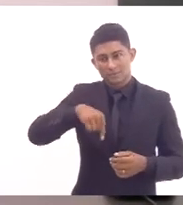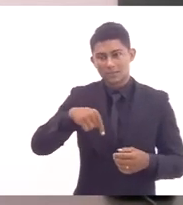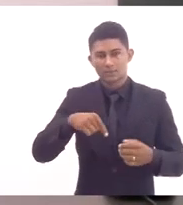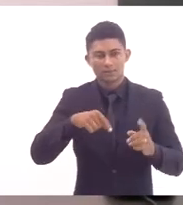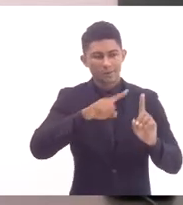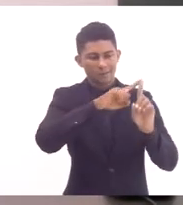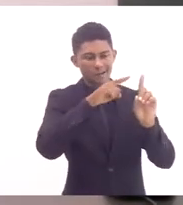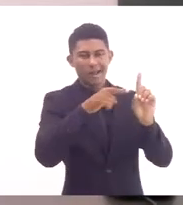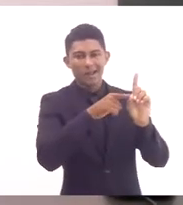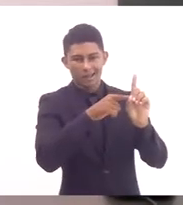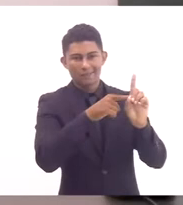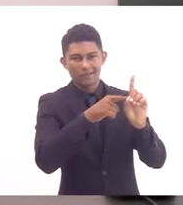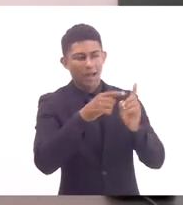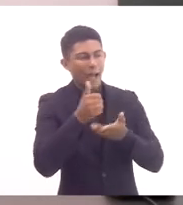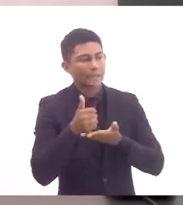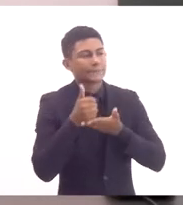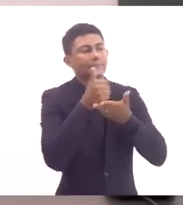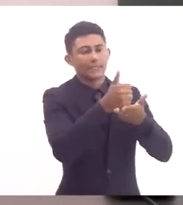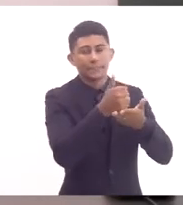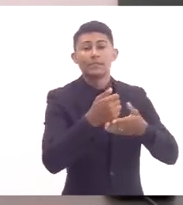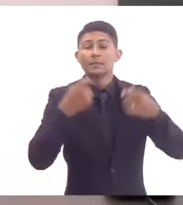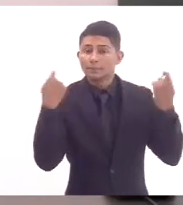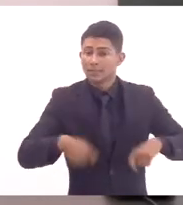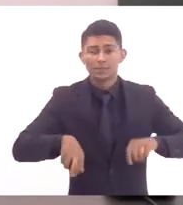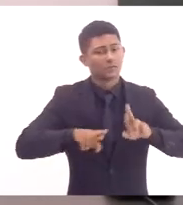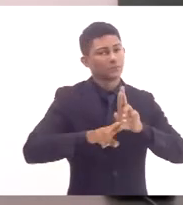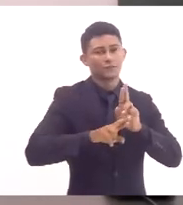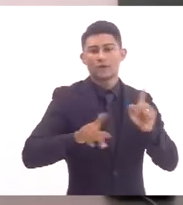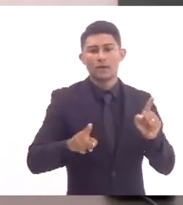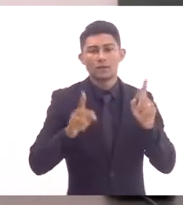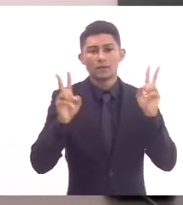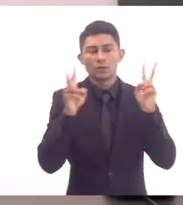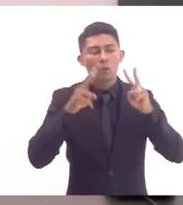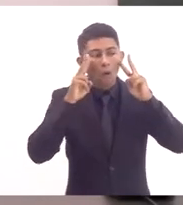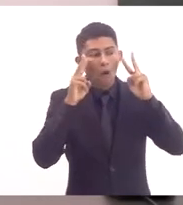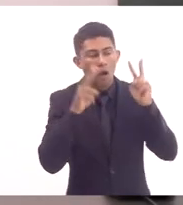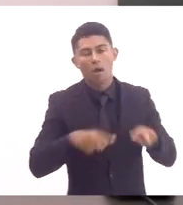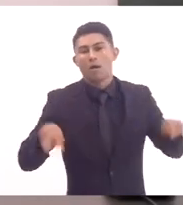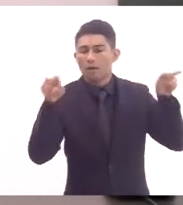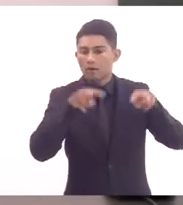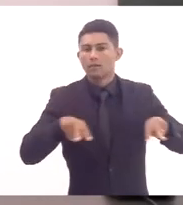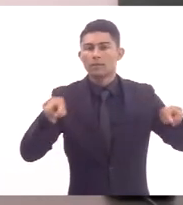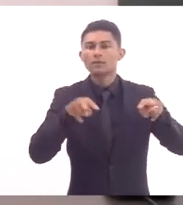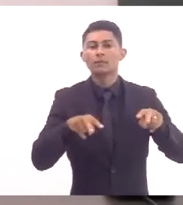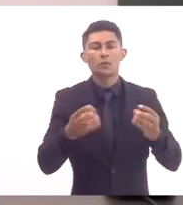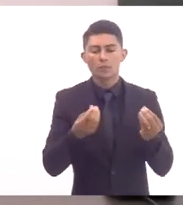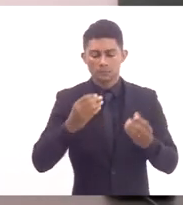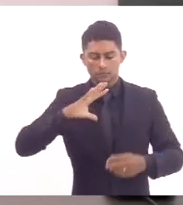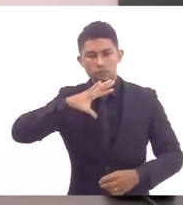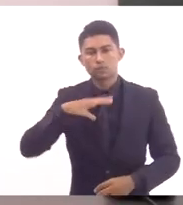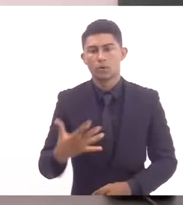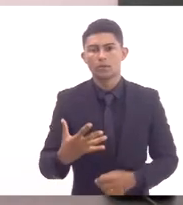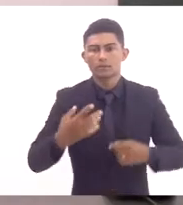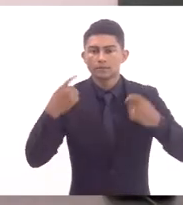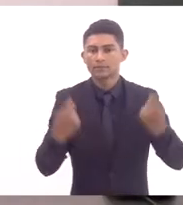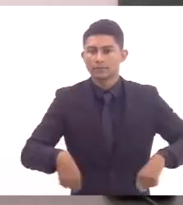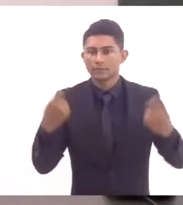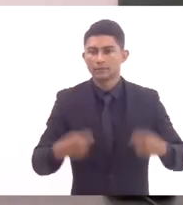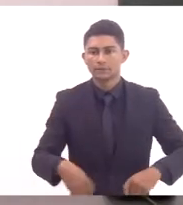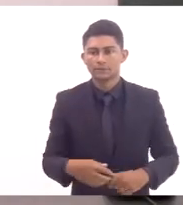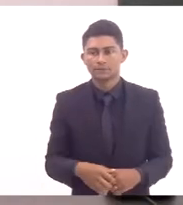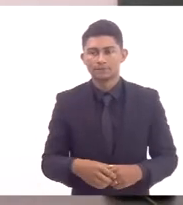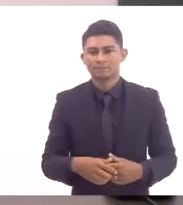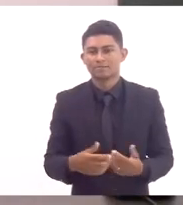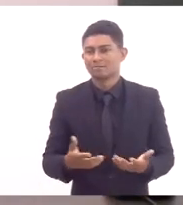tem que ser outro a gente tem que olhar com ele de forma mais corajosa e